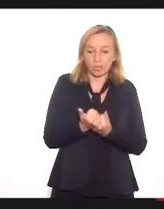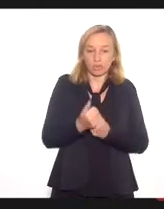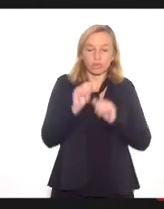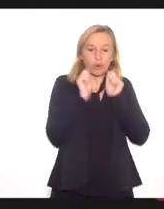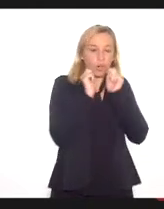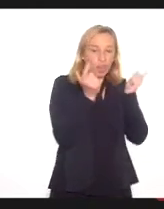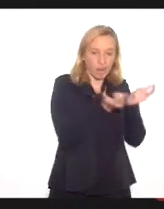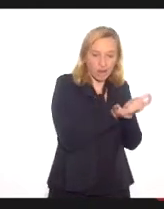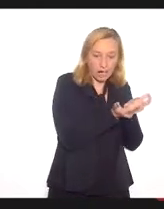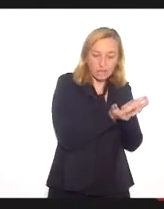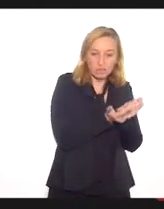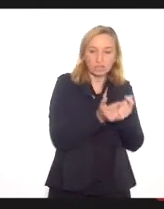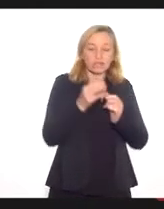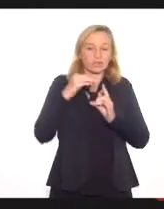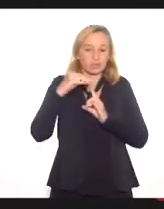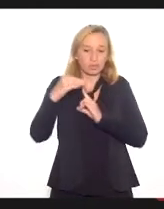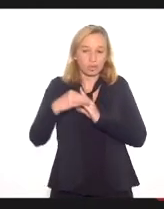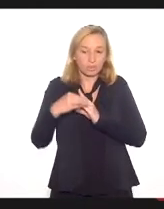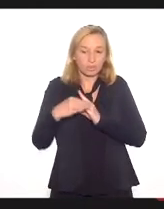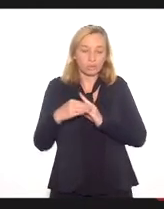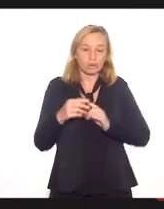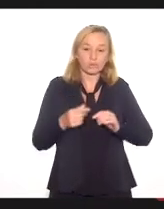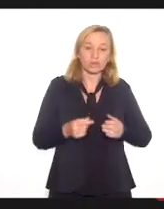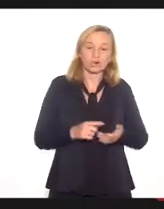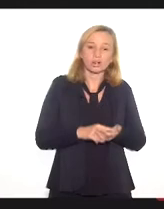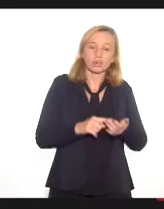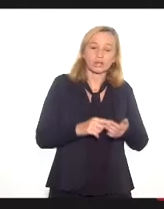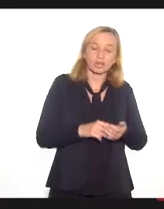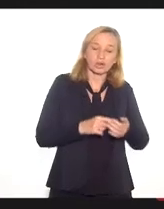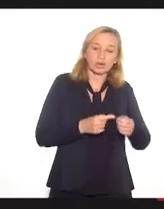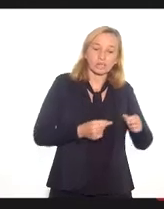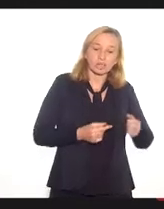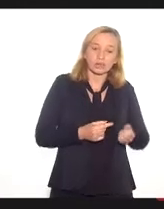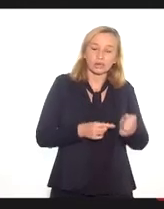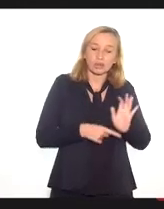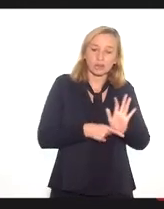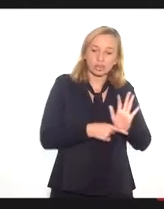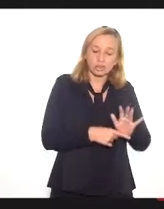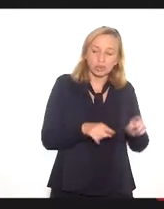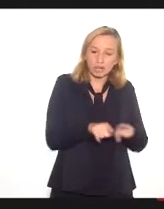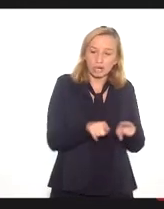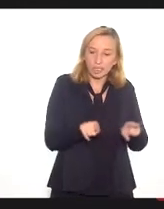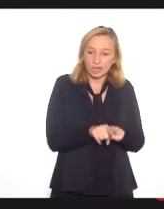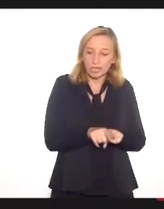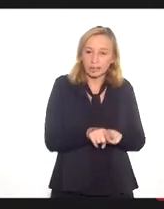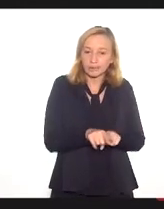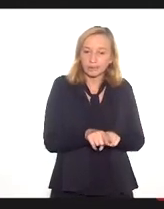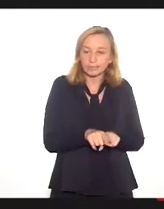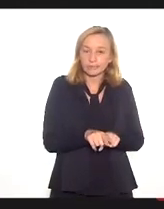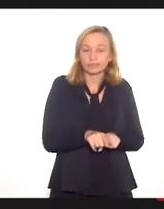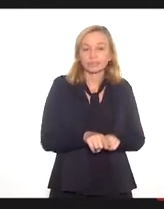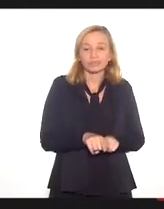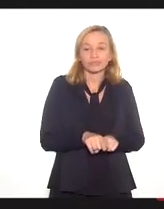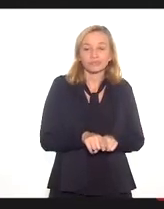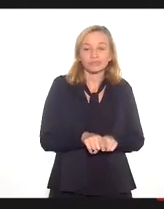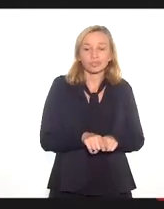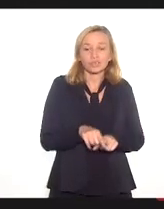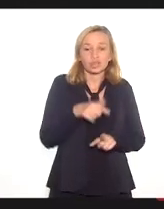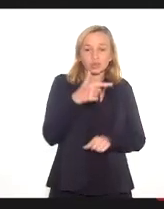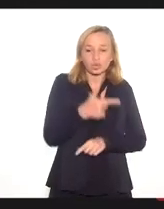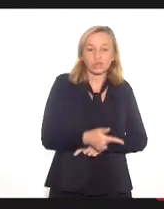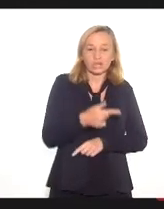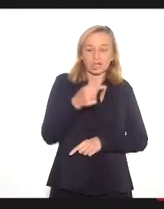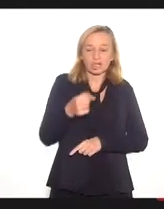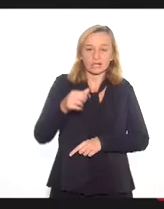colocou recursos na Fiocruz. Nós estamos financiando um edital que terminou a inscrição ontem, não tem os dados ainda consolidados, mas 270